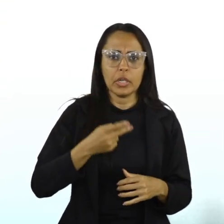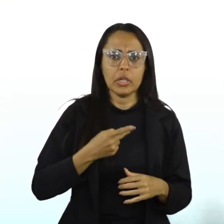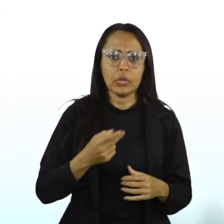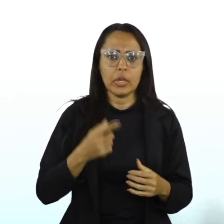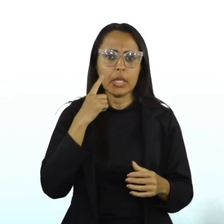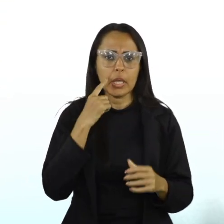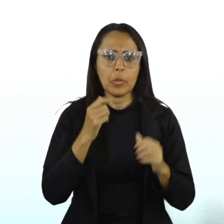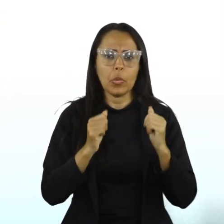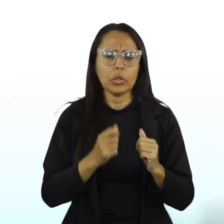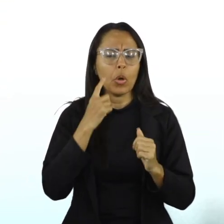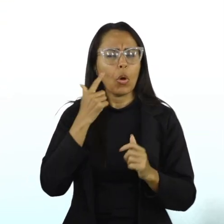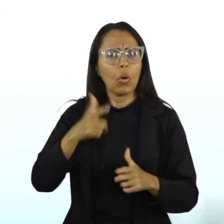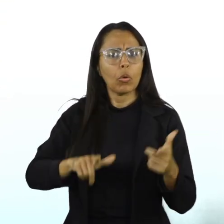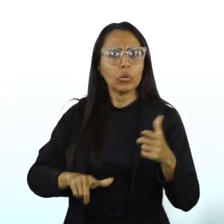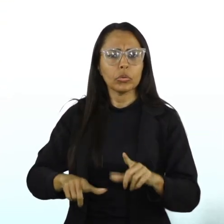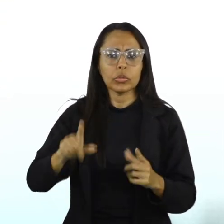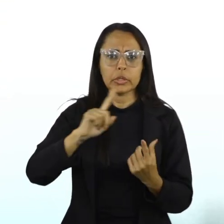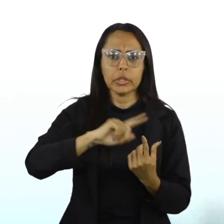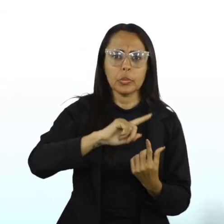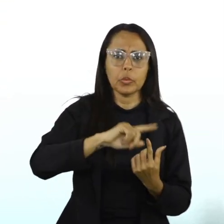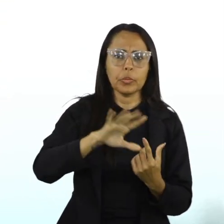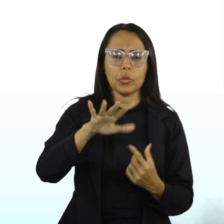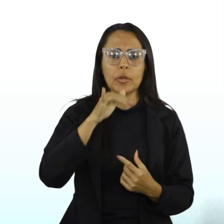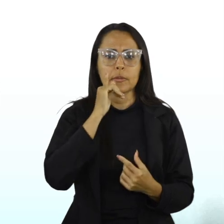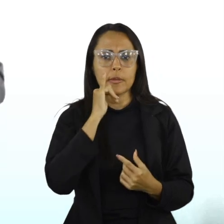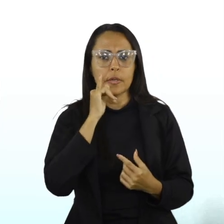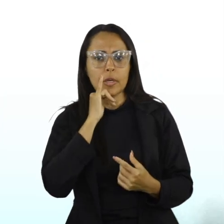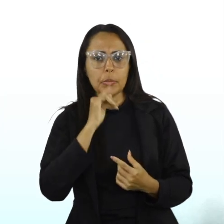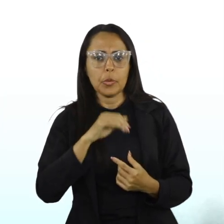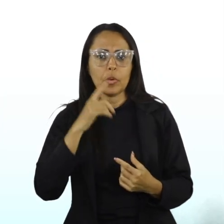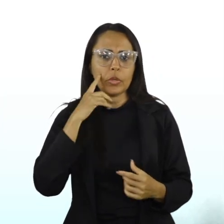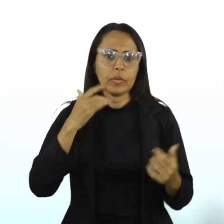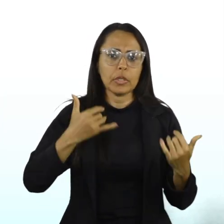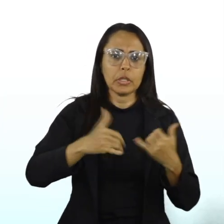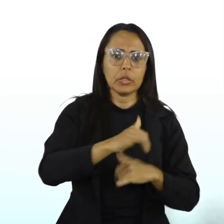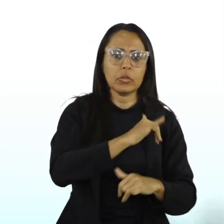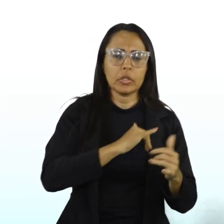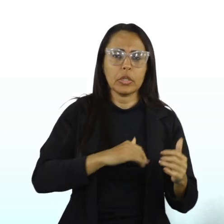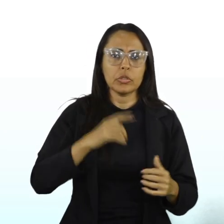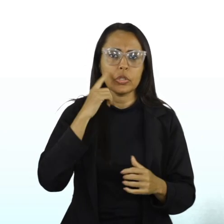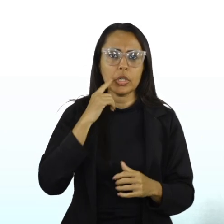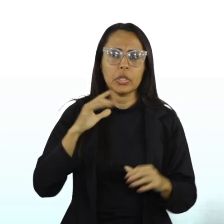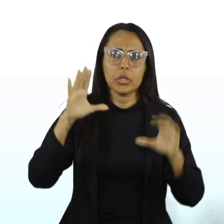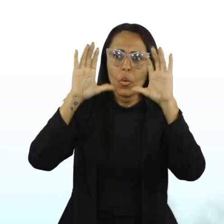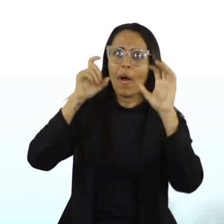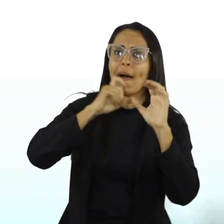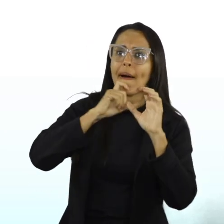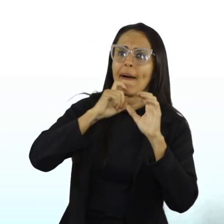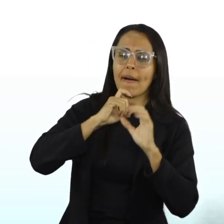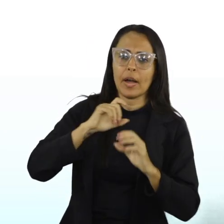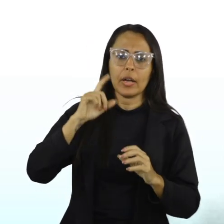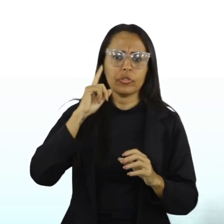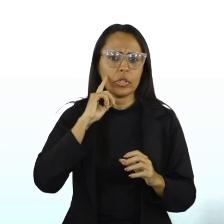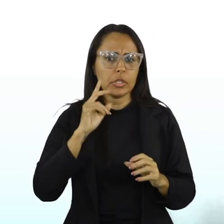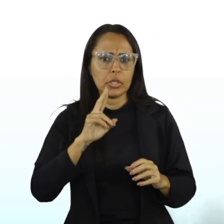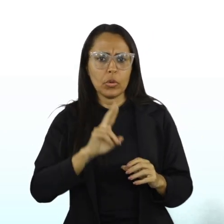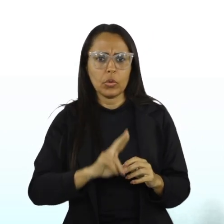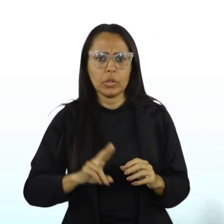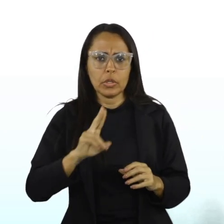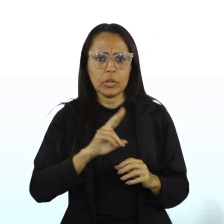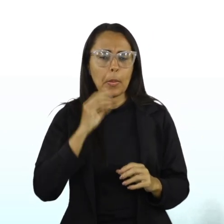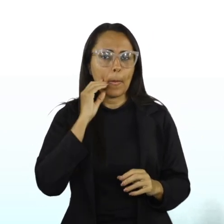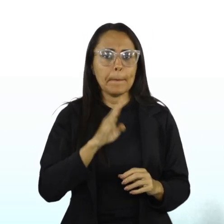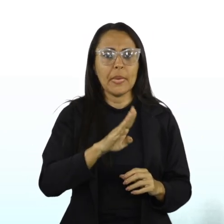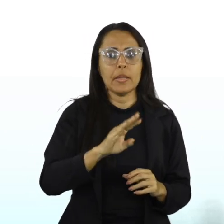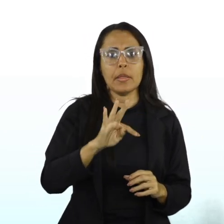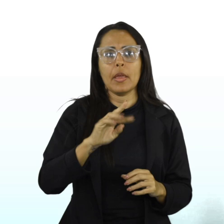pode ter de outros tipos. Por exemplo, quando você fala da unidade de energia de um ar-condicionado, a gente não utiliza Joule, a gente utiliza o